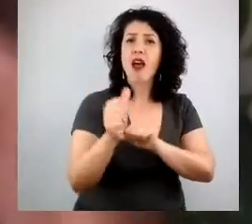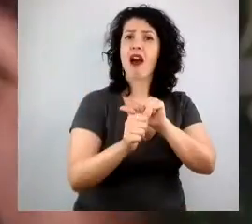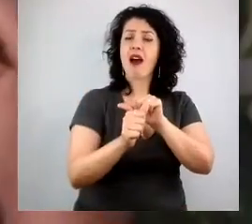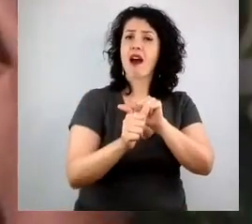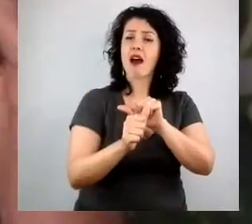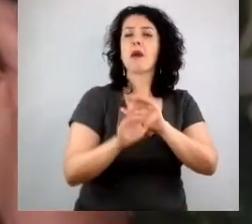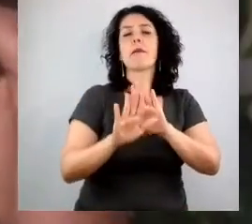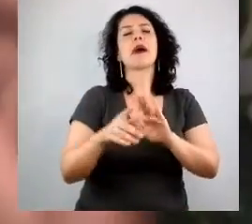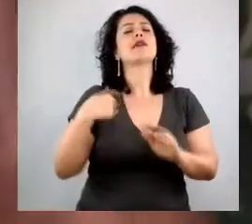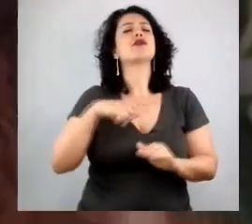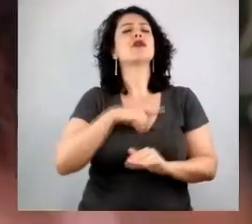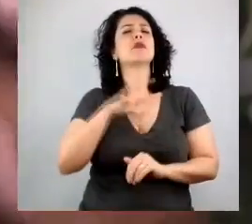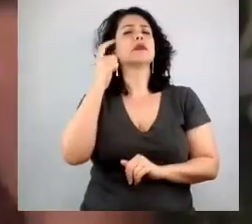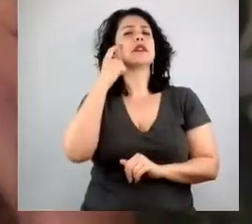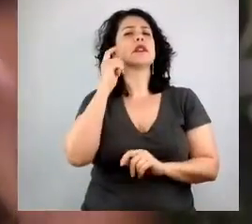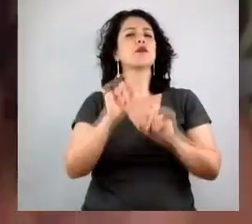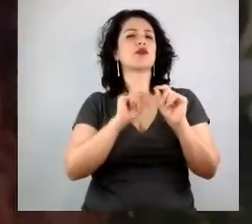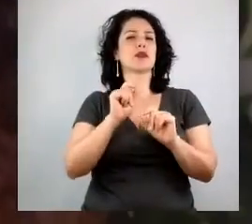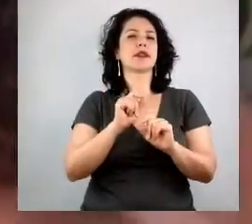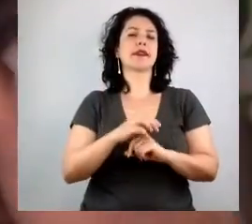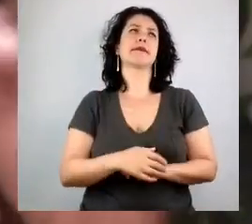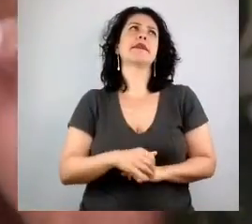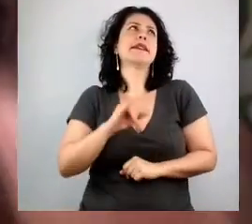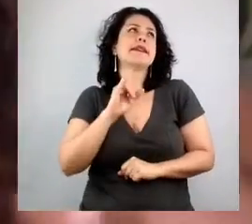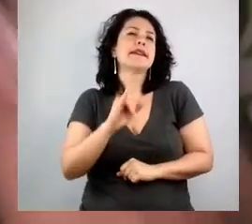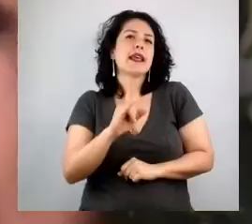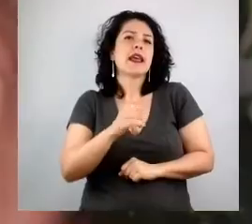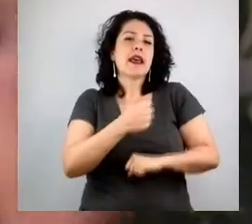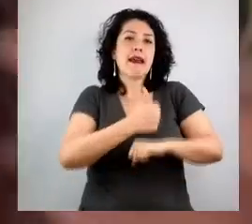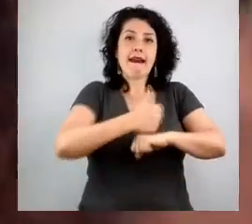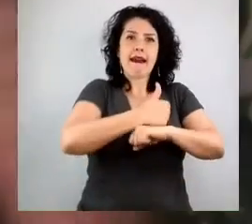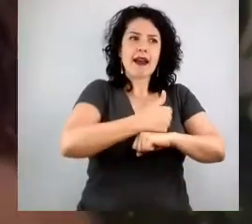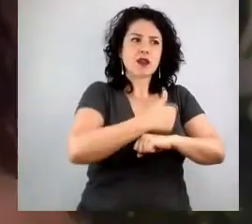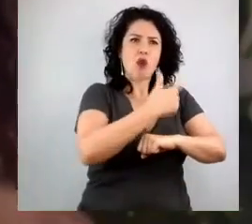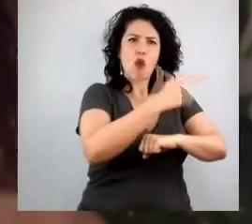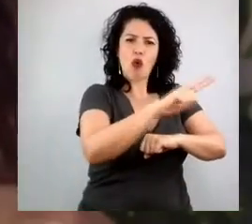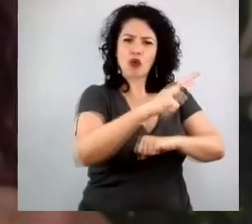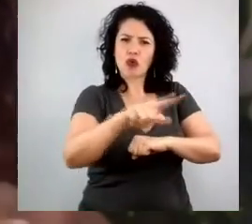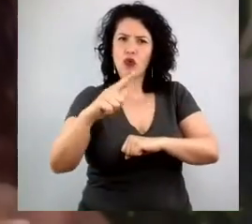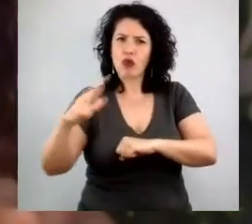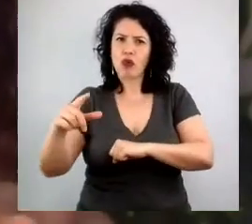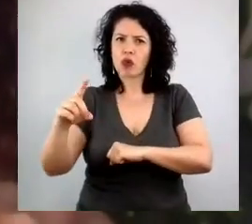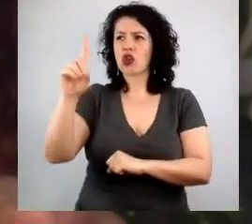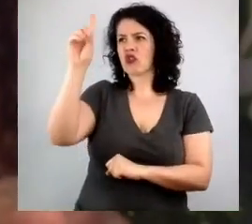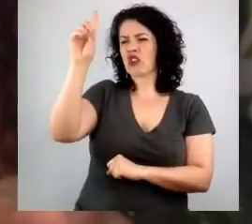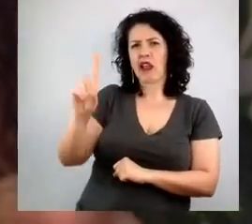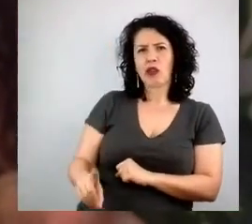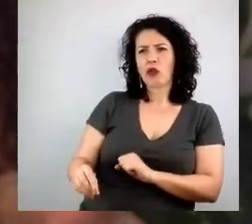para a função de produtora, roteirista, diretora, esses dados ainda é pior, tá?